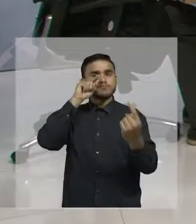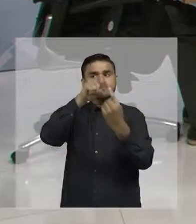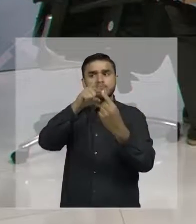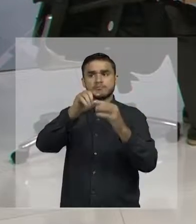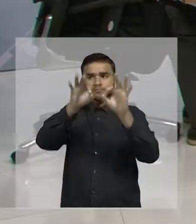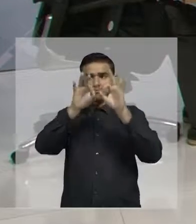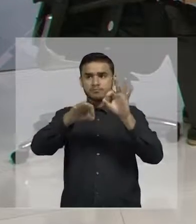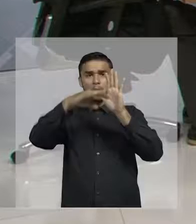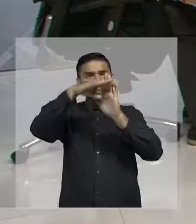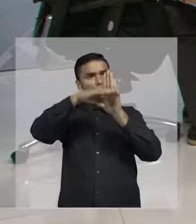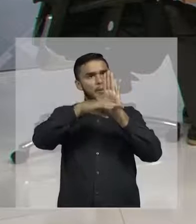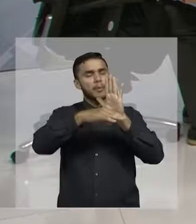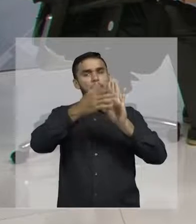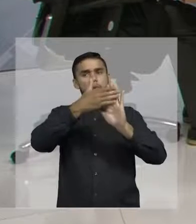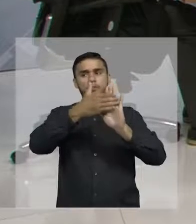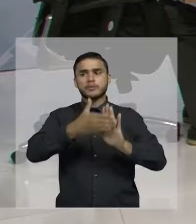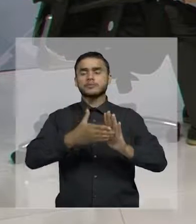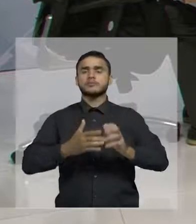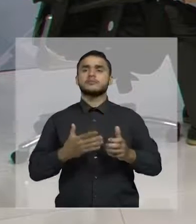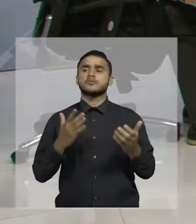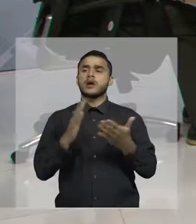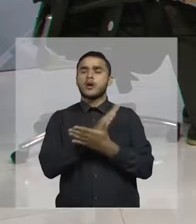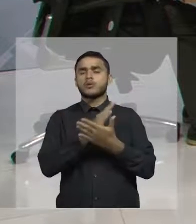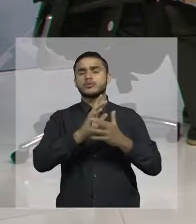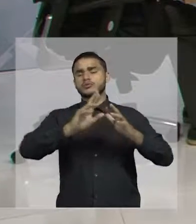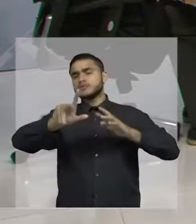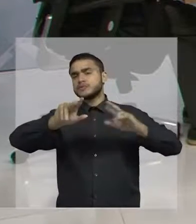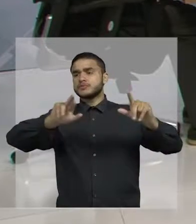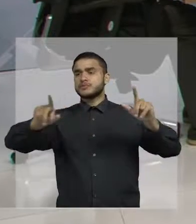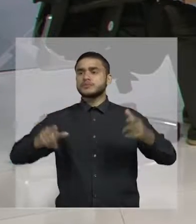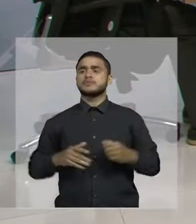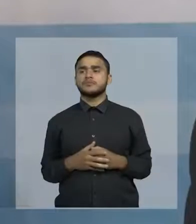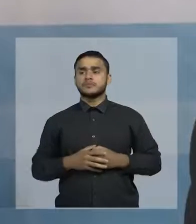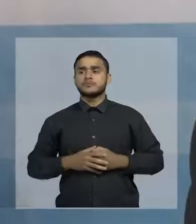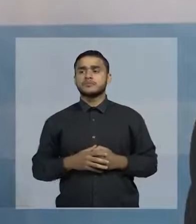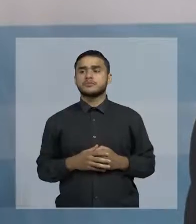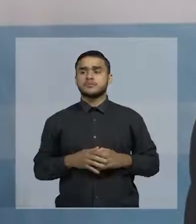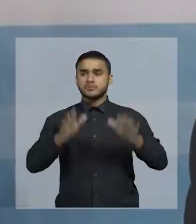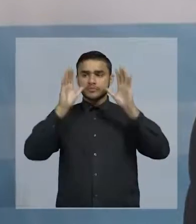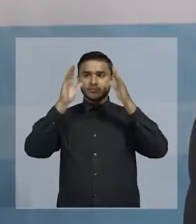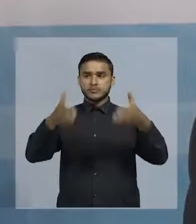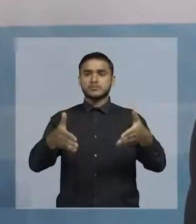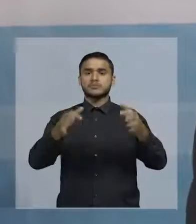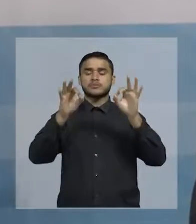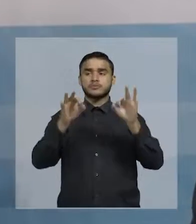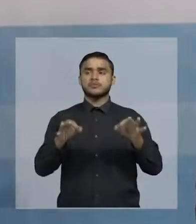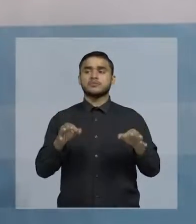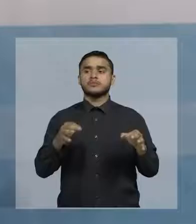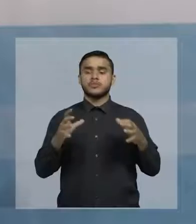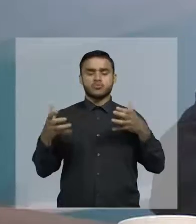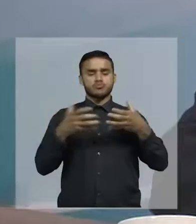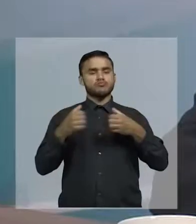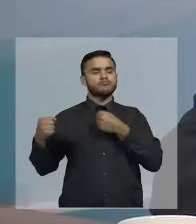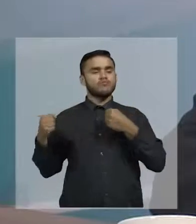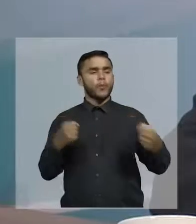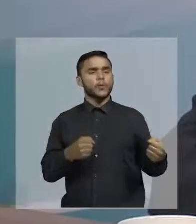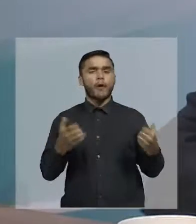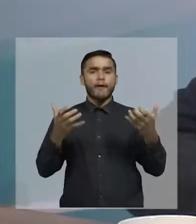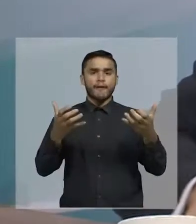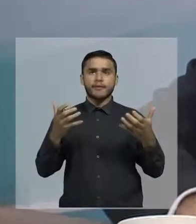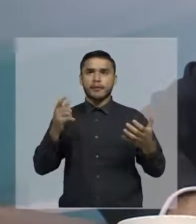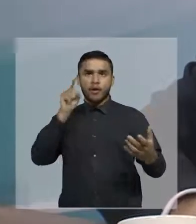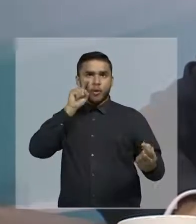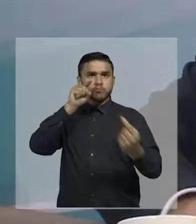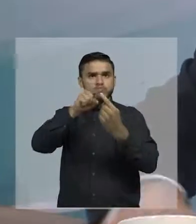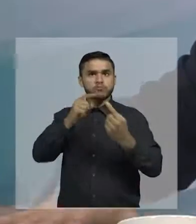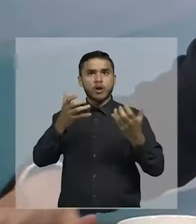dogmática política bem definida. Muitos variantes, dentro sempre da concepção de estar dentro do poder